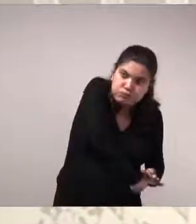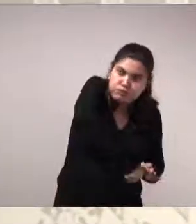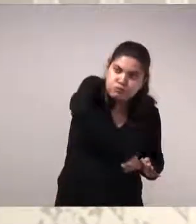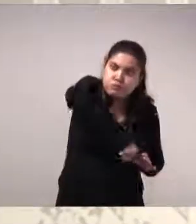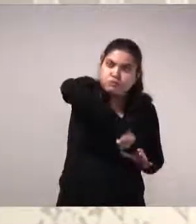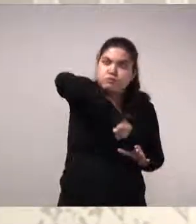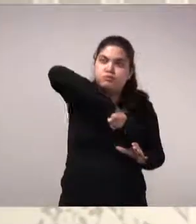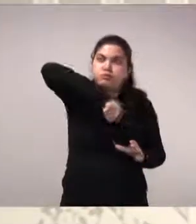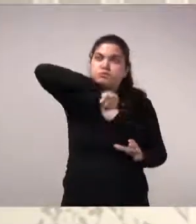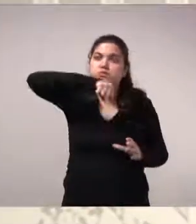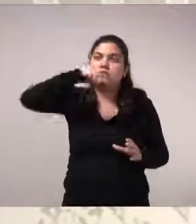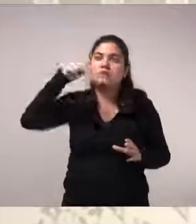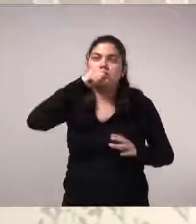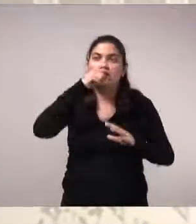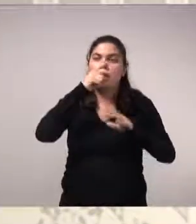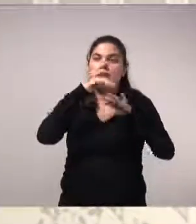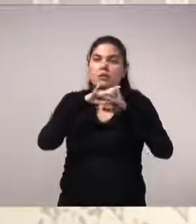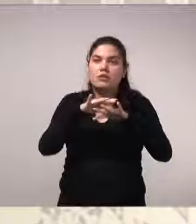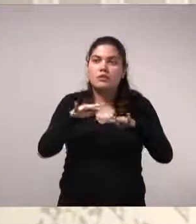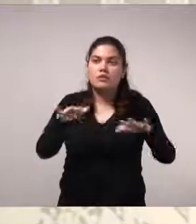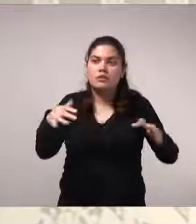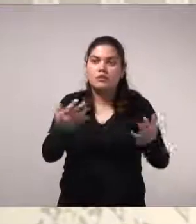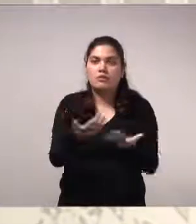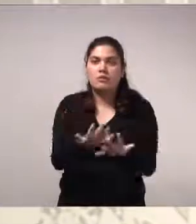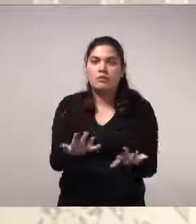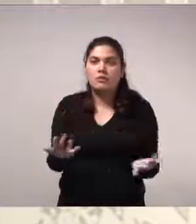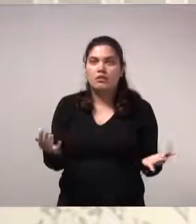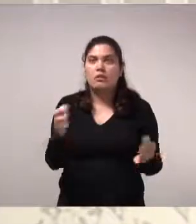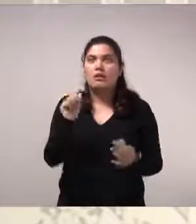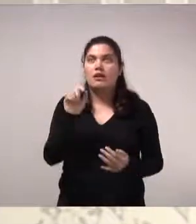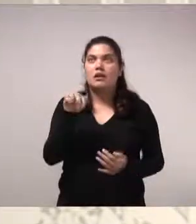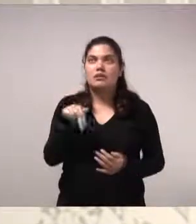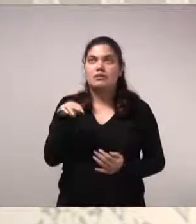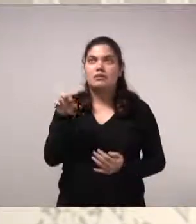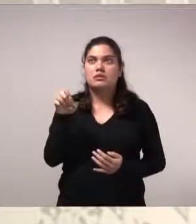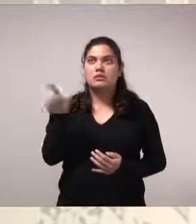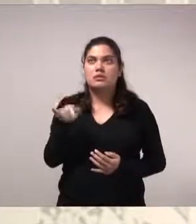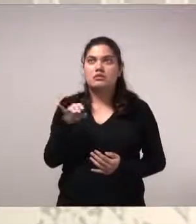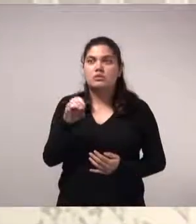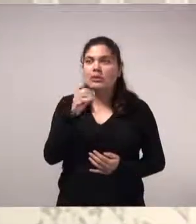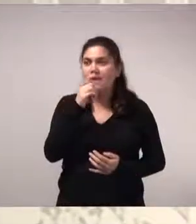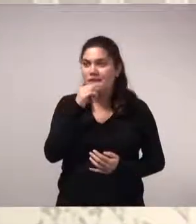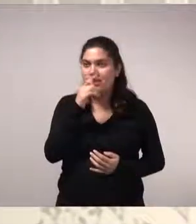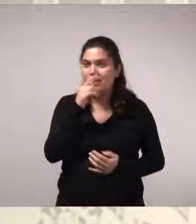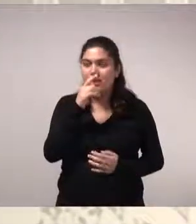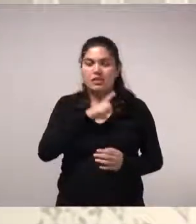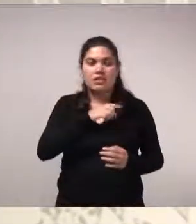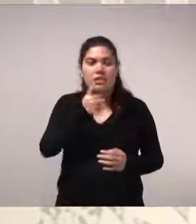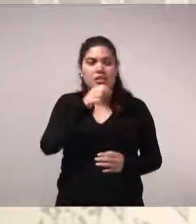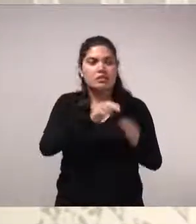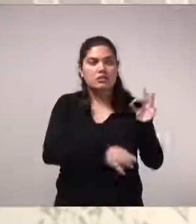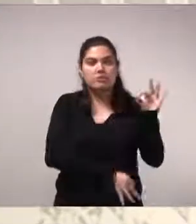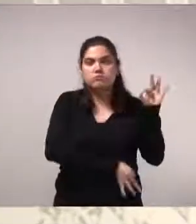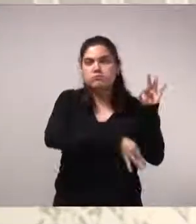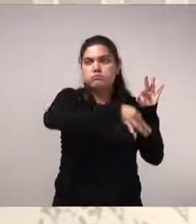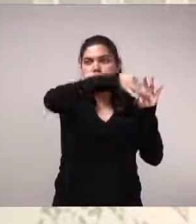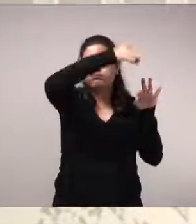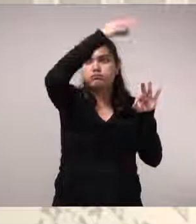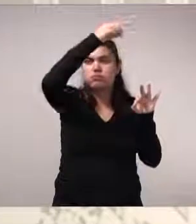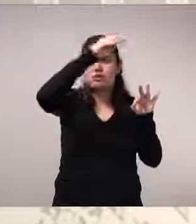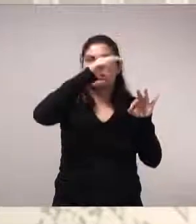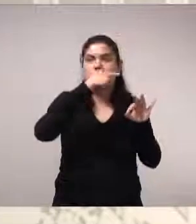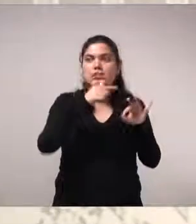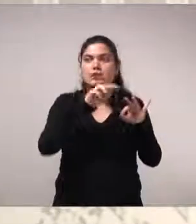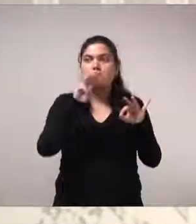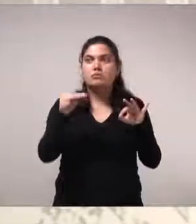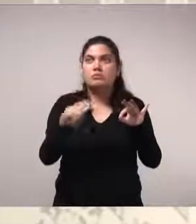para alimentar o espelho d'água do anexo 1. É um espelho de 15 mil metros quadrados, consome 7 milhões de litros